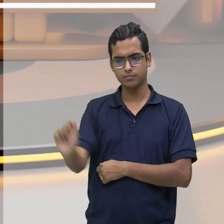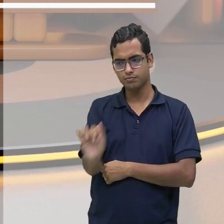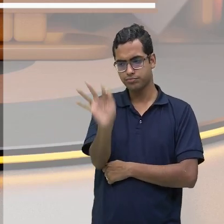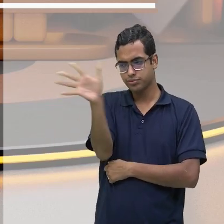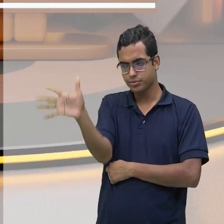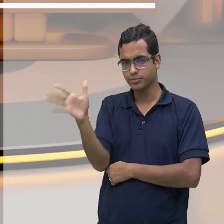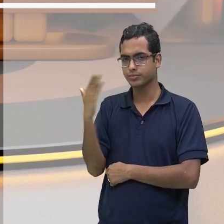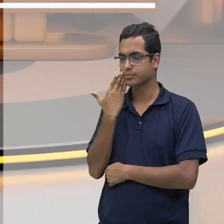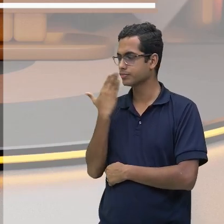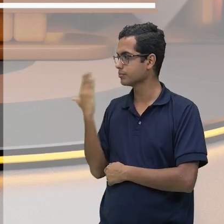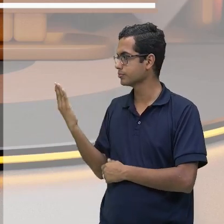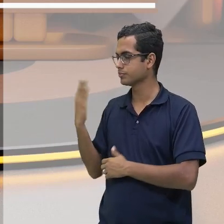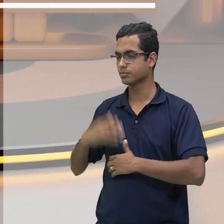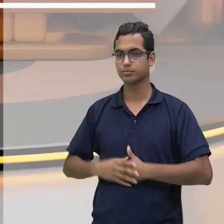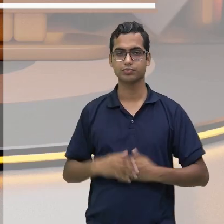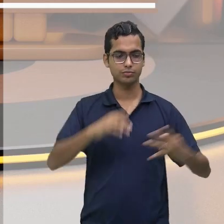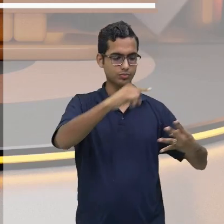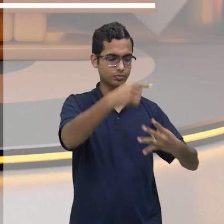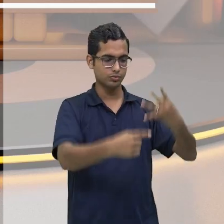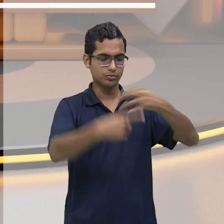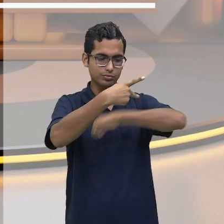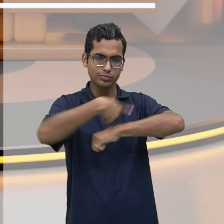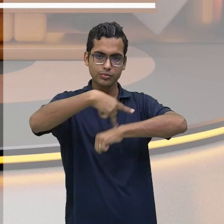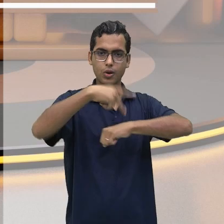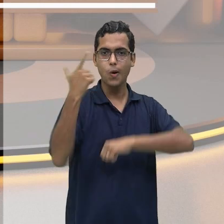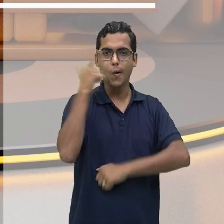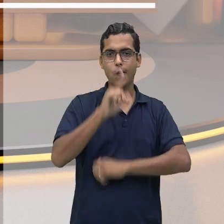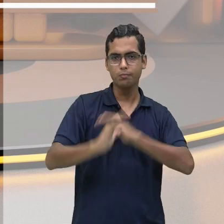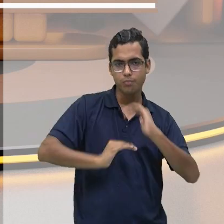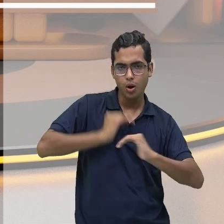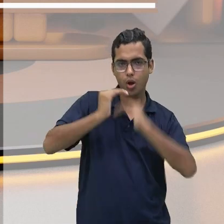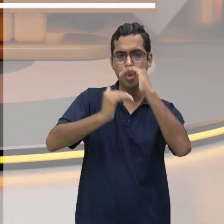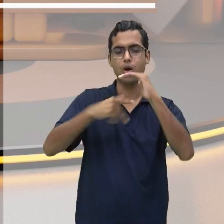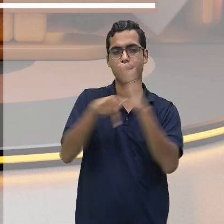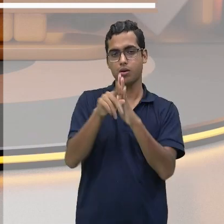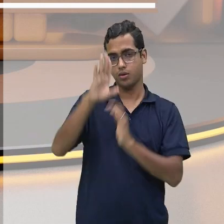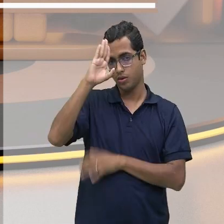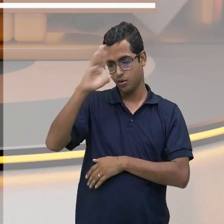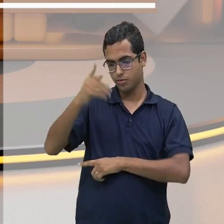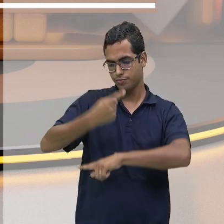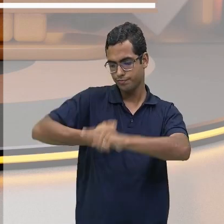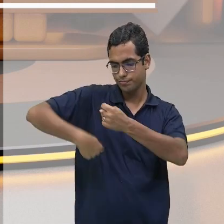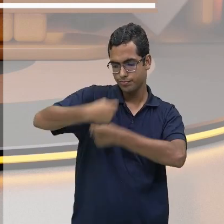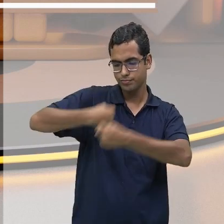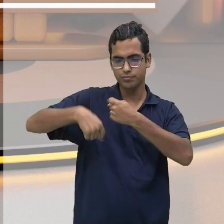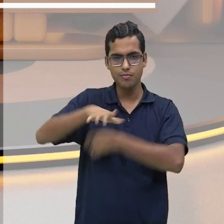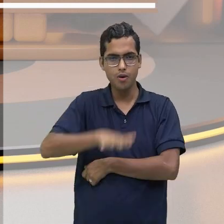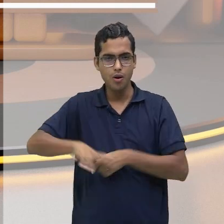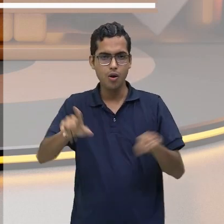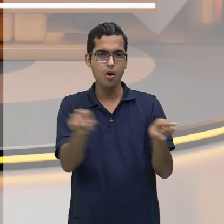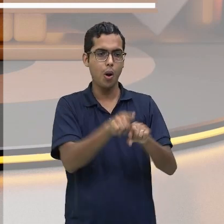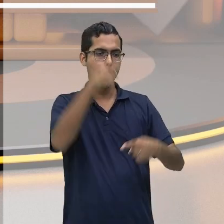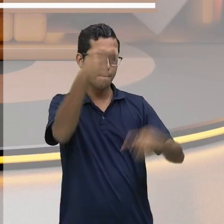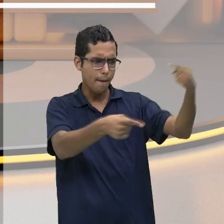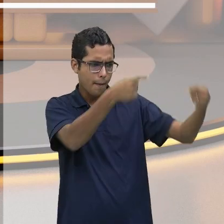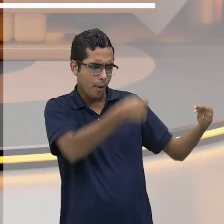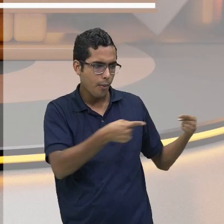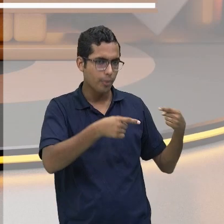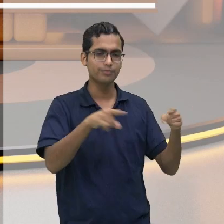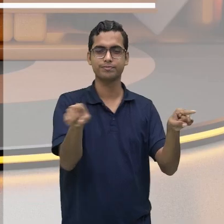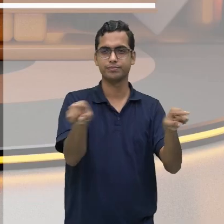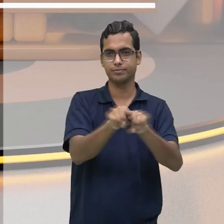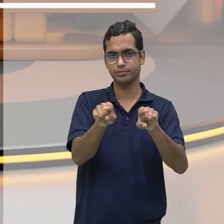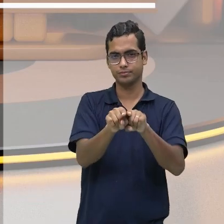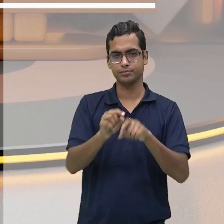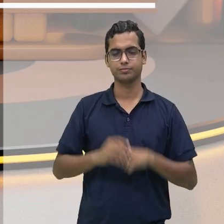um grande destaque de desenvolvimento, principalmente na parte econômica e também na parte política. Esses